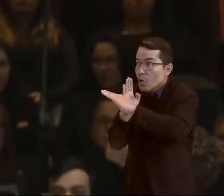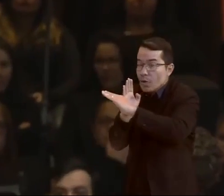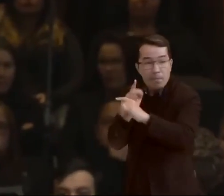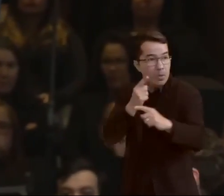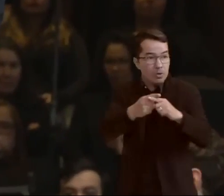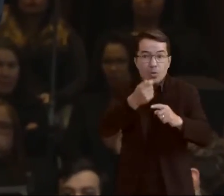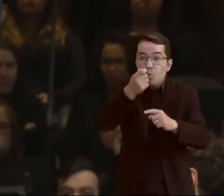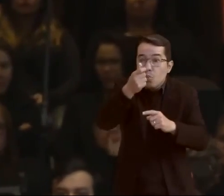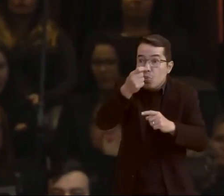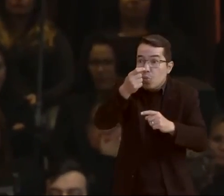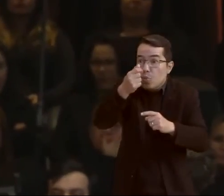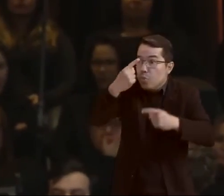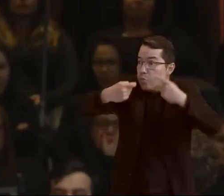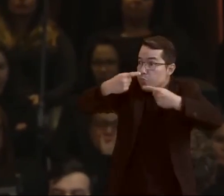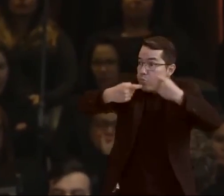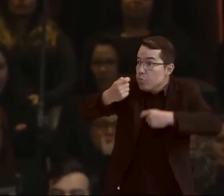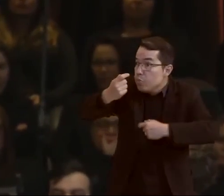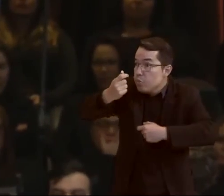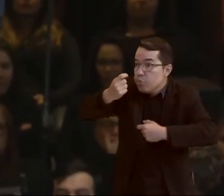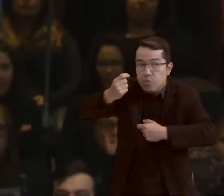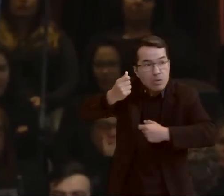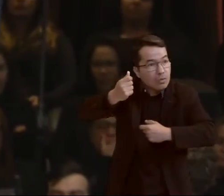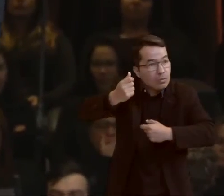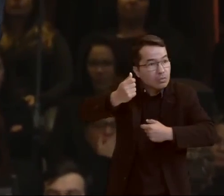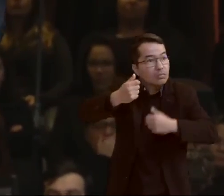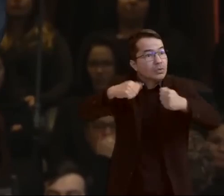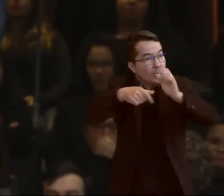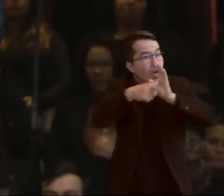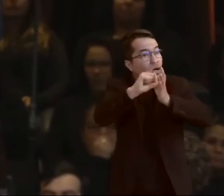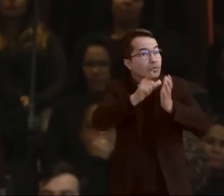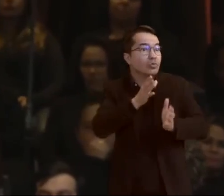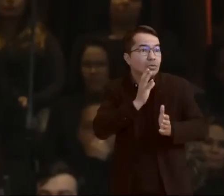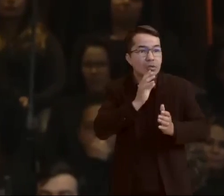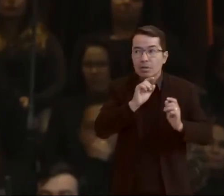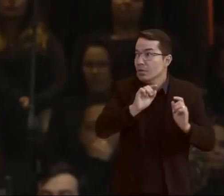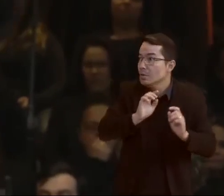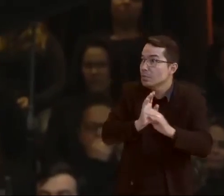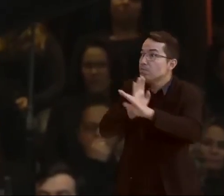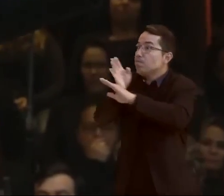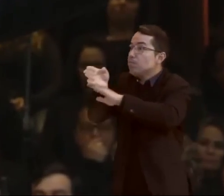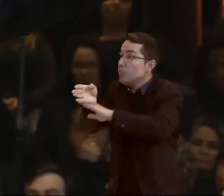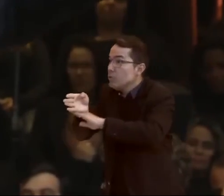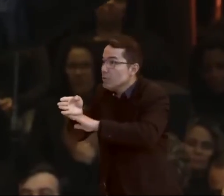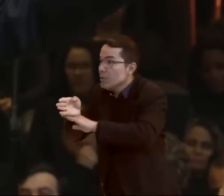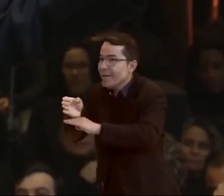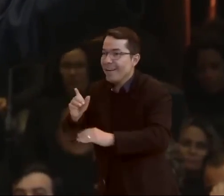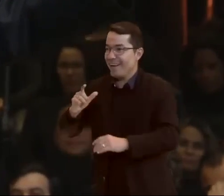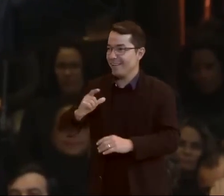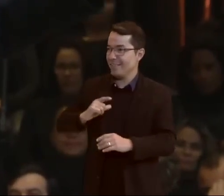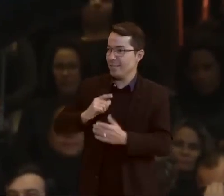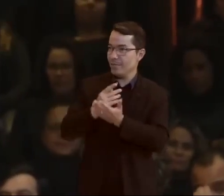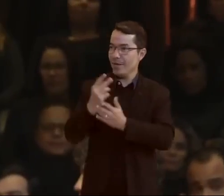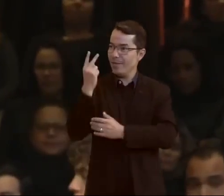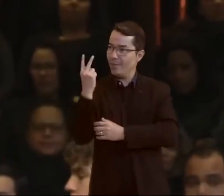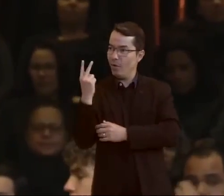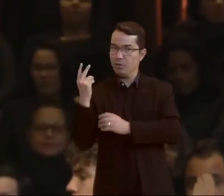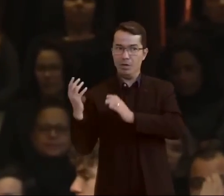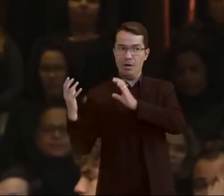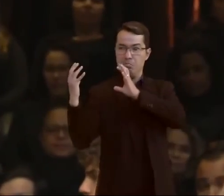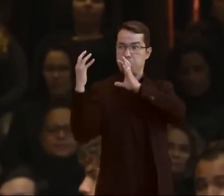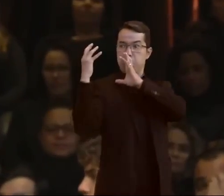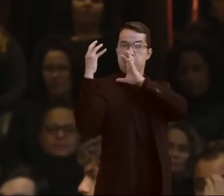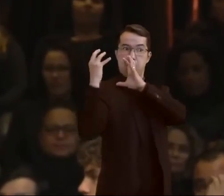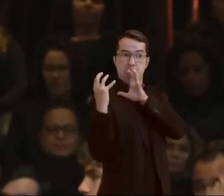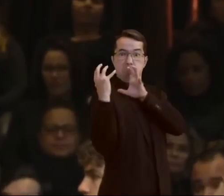eles estavam se preparando para essa guerra. E aí eles voltam trazendo cachos de uva, não é? Que diz a